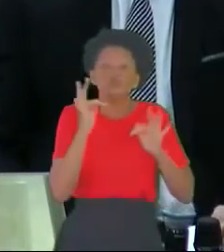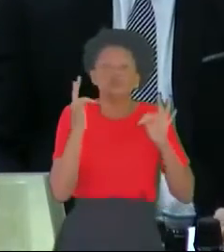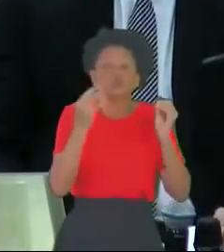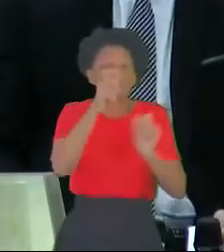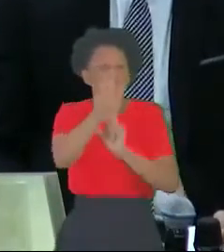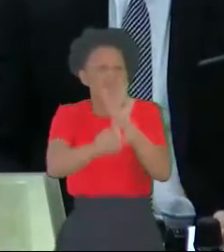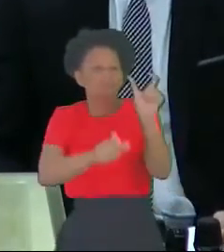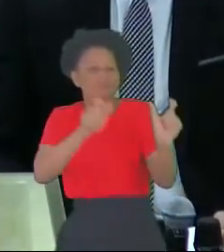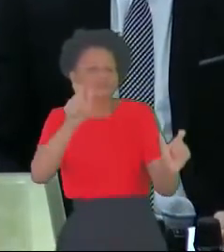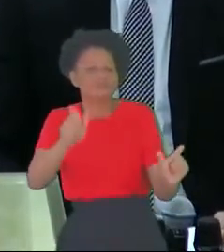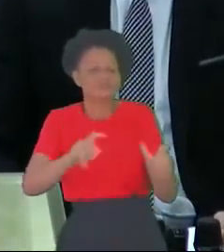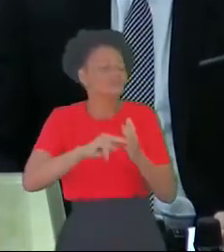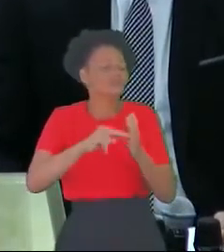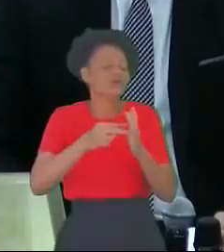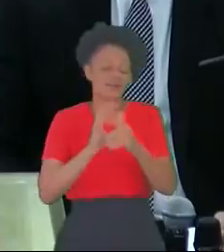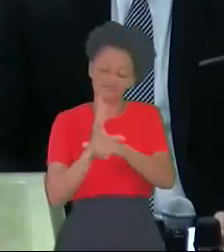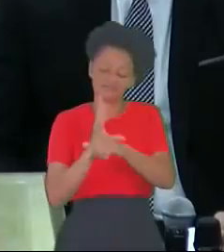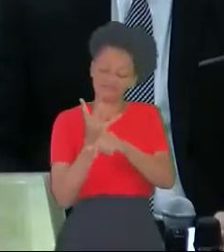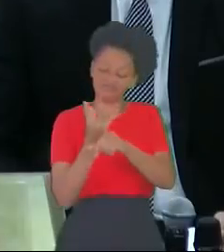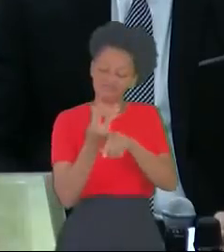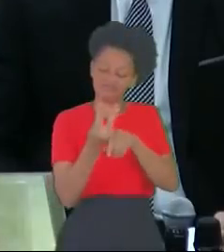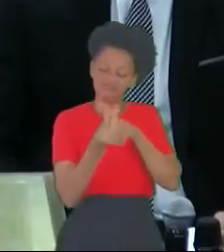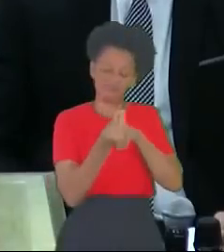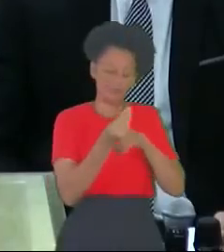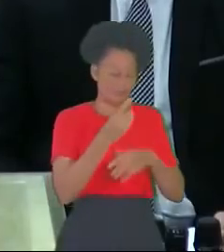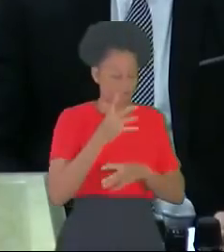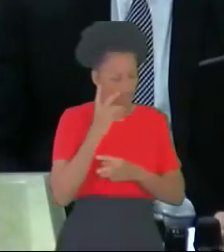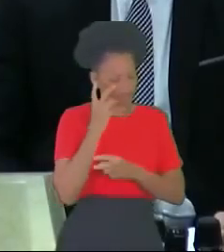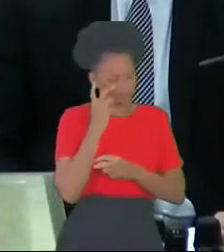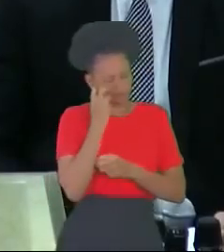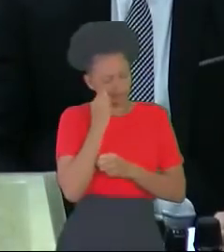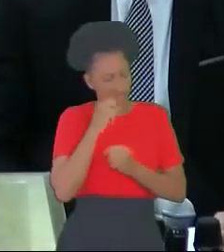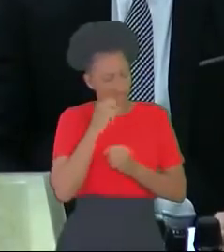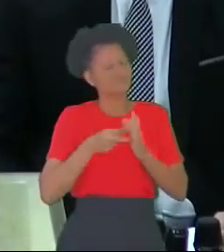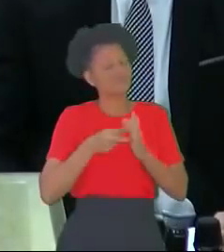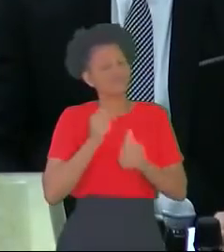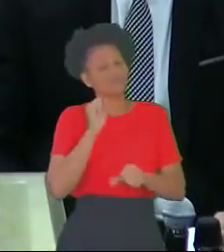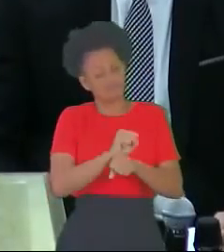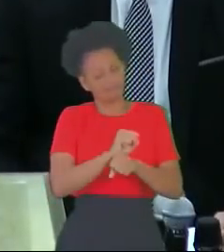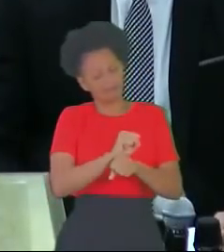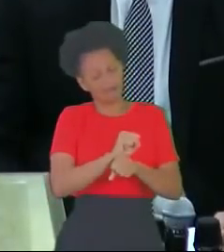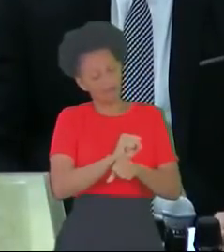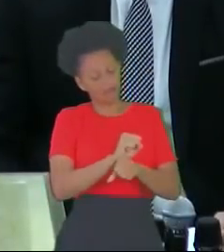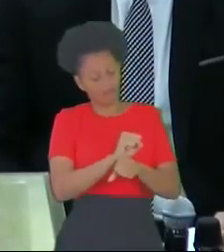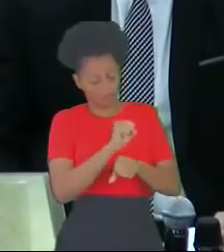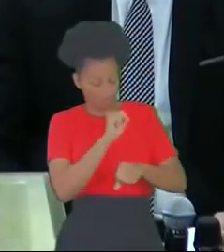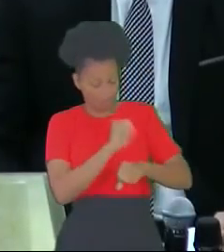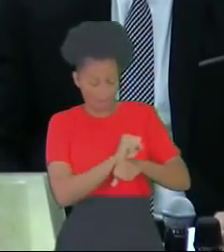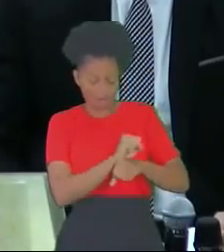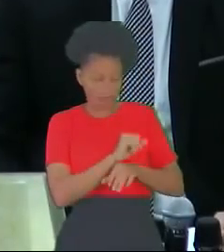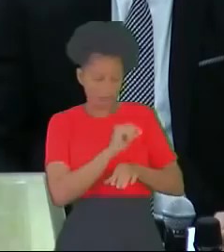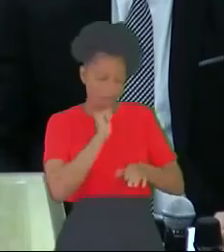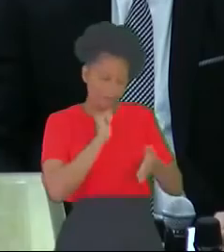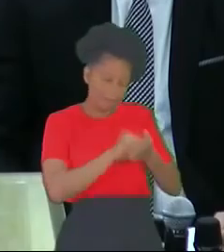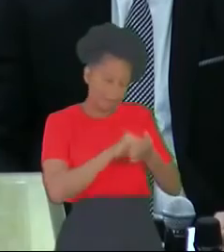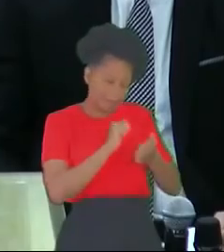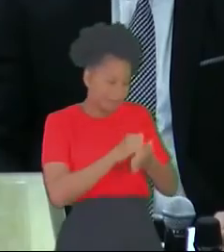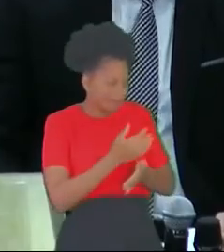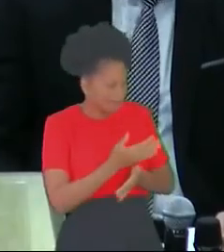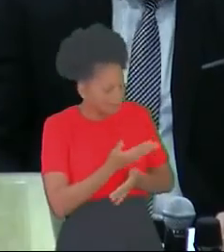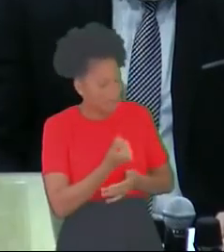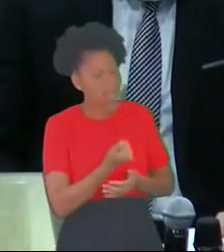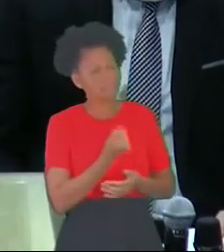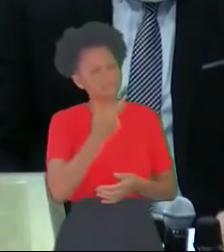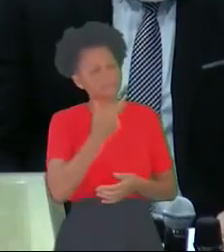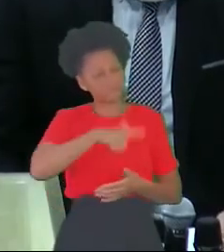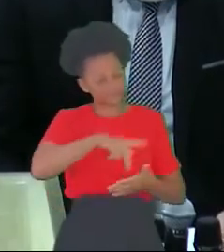meus irmãos e irmãos? Toda noiva está dormindo, mas ele chega e bate a porta. Glória a Deus, lê de novo, irmãos,